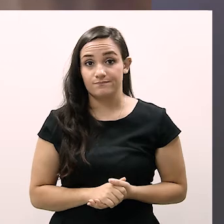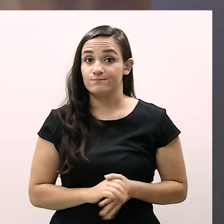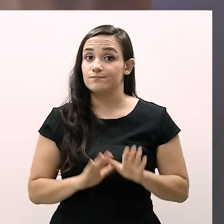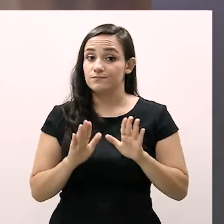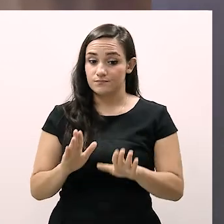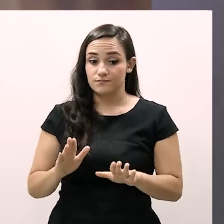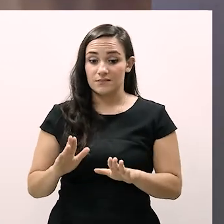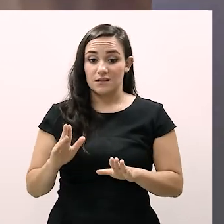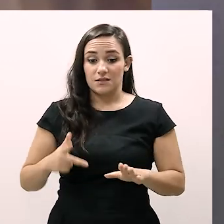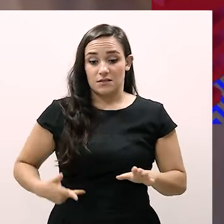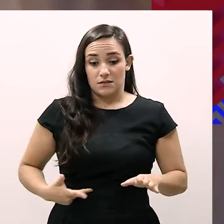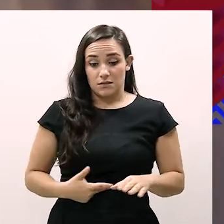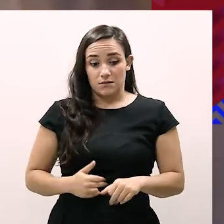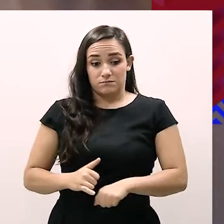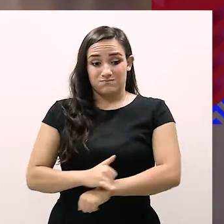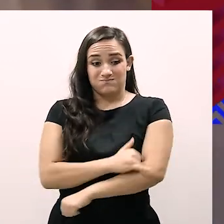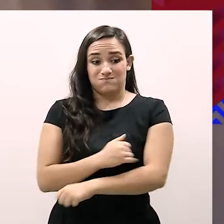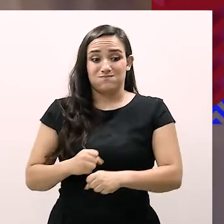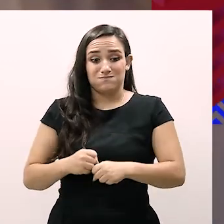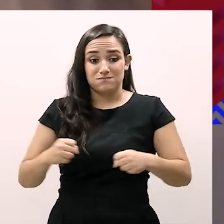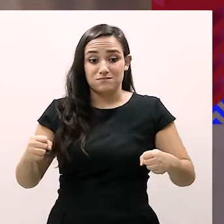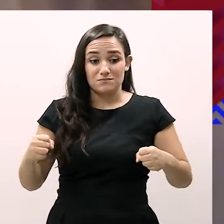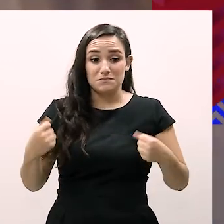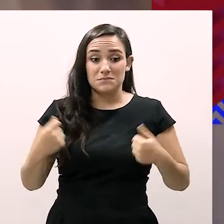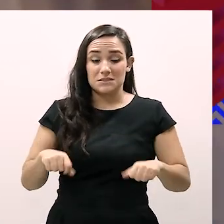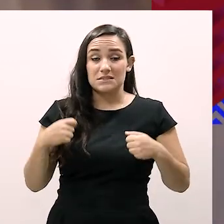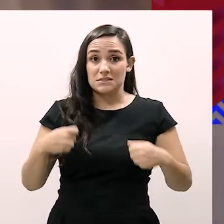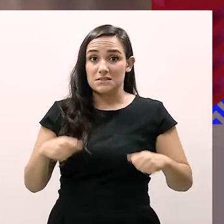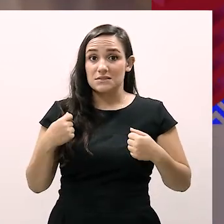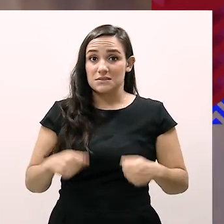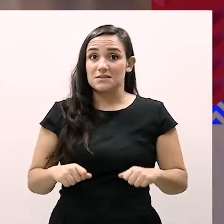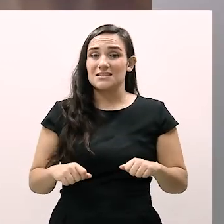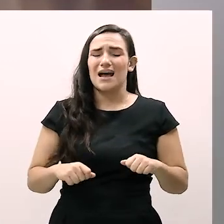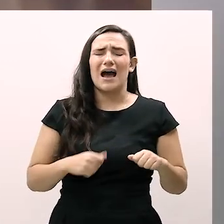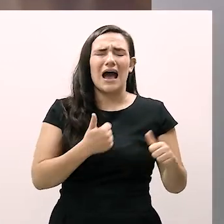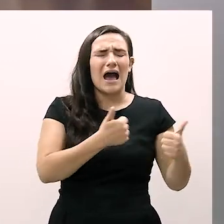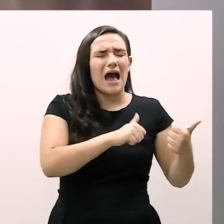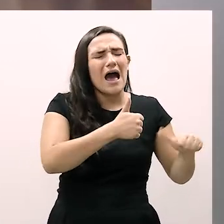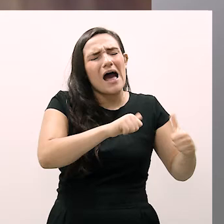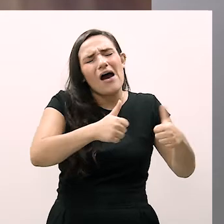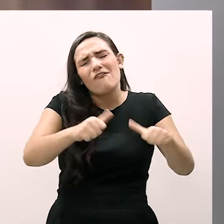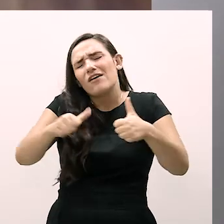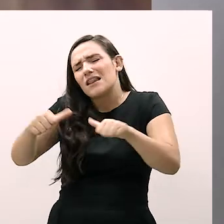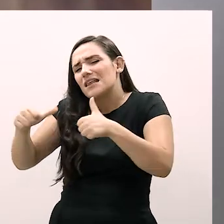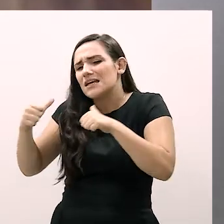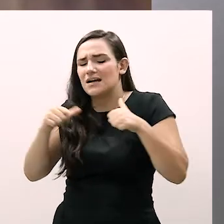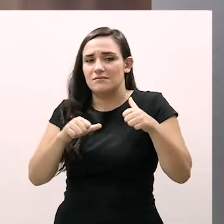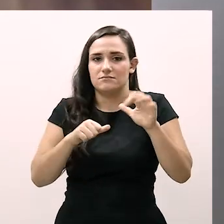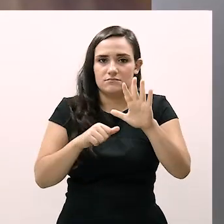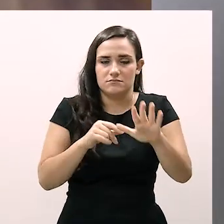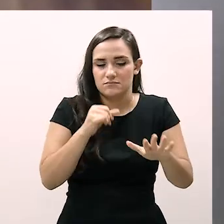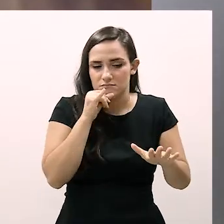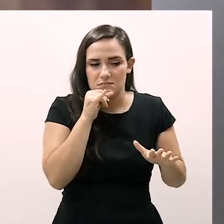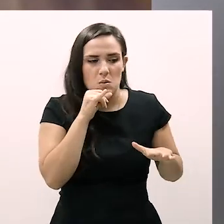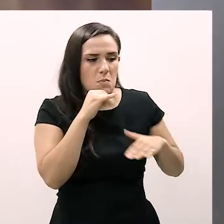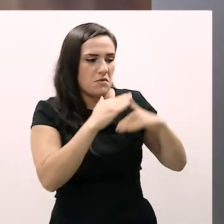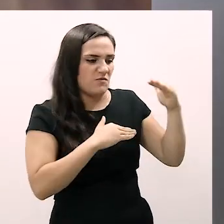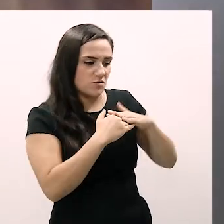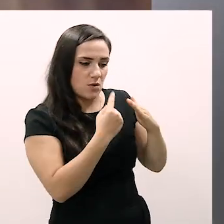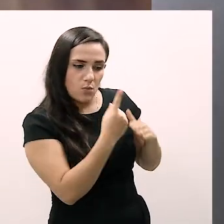do fato que a cirurgia de obesidade exige muita avaliação